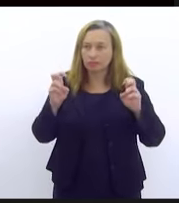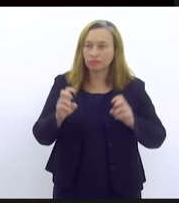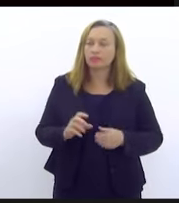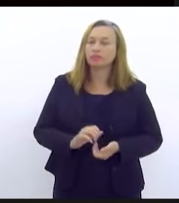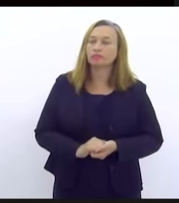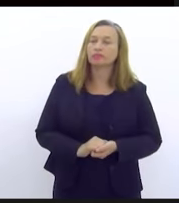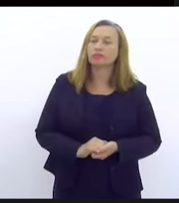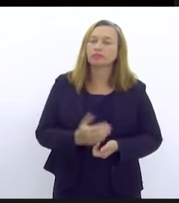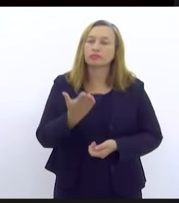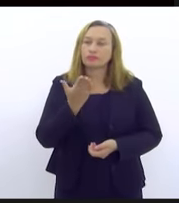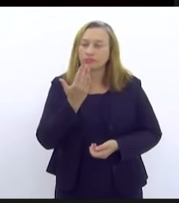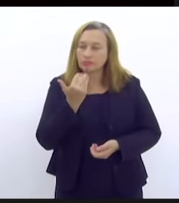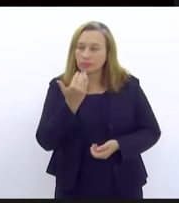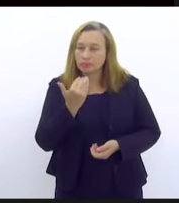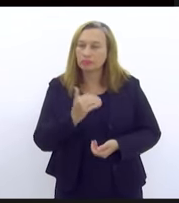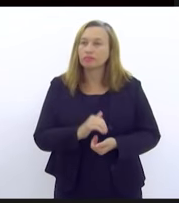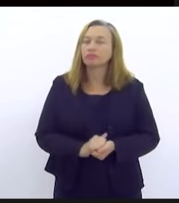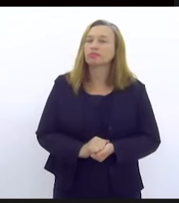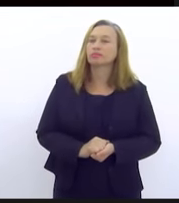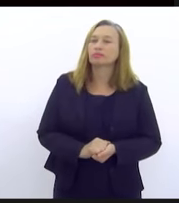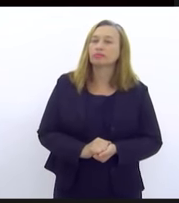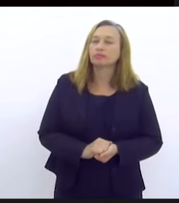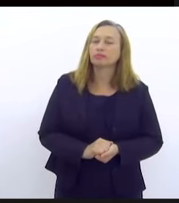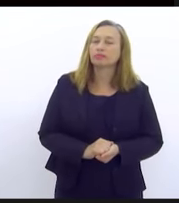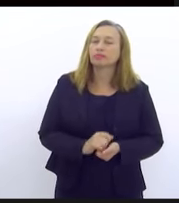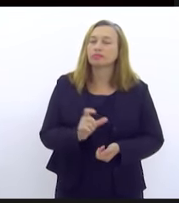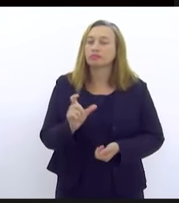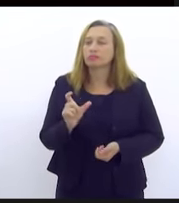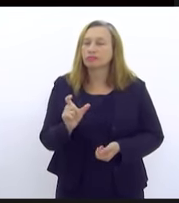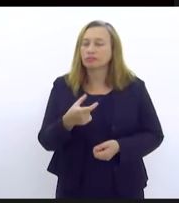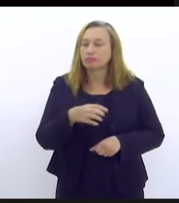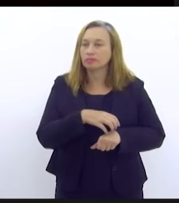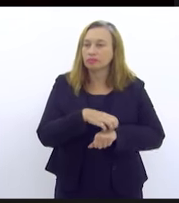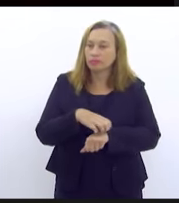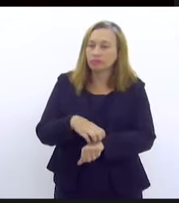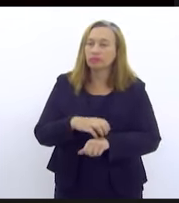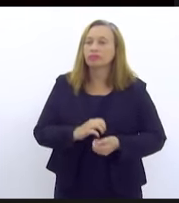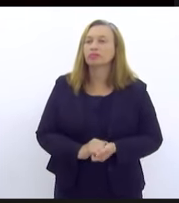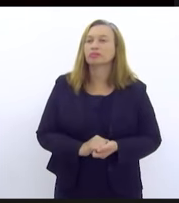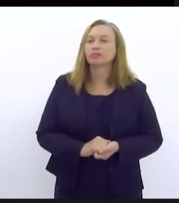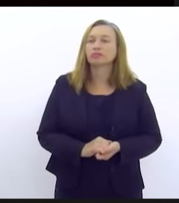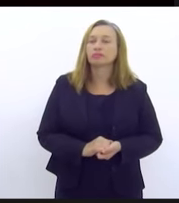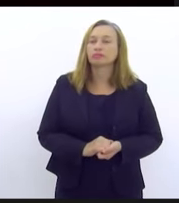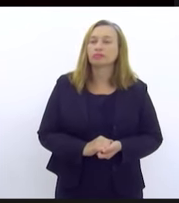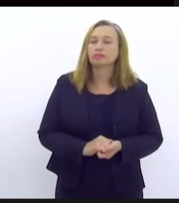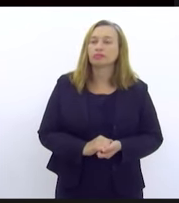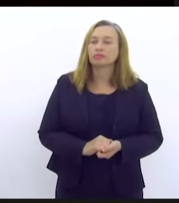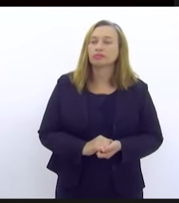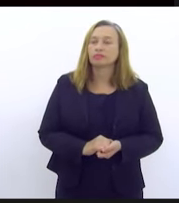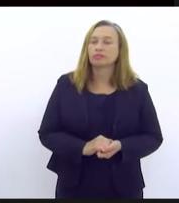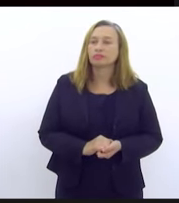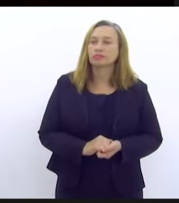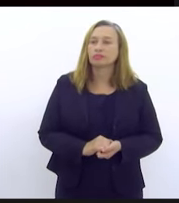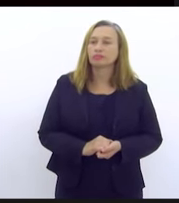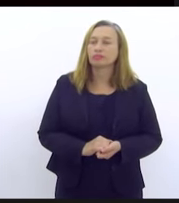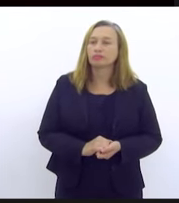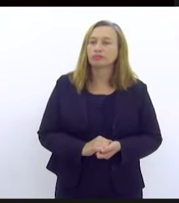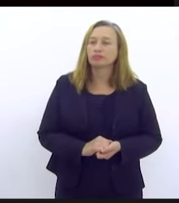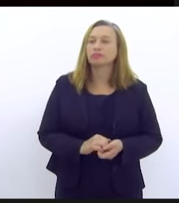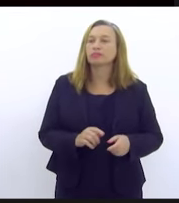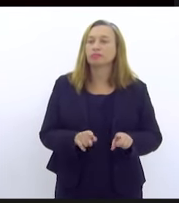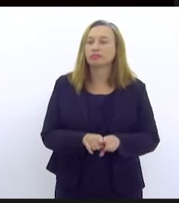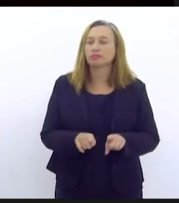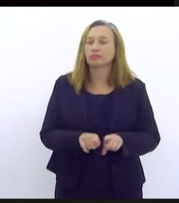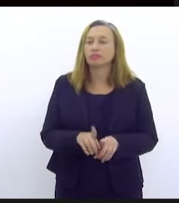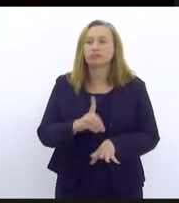auxílio alimentação, o auxílio do Vale Transporte, a questão da duplicidade de